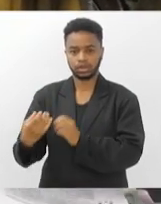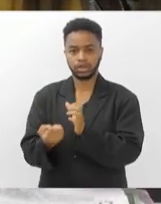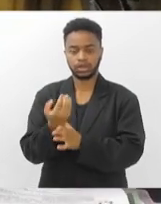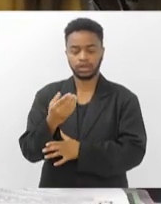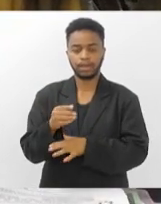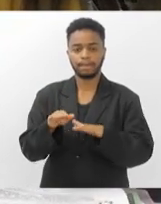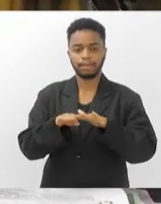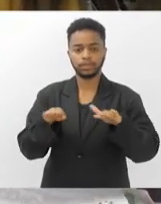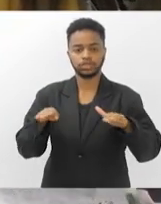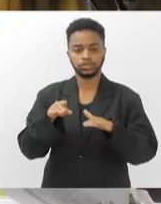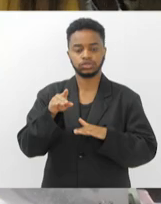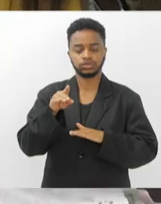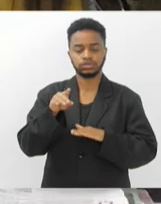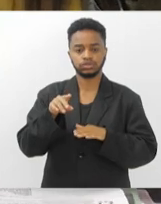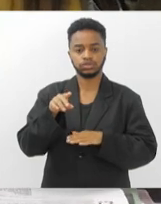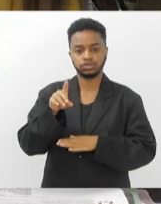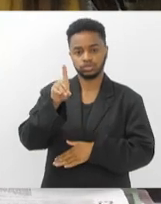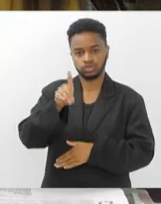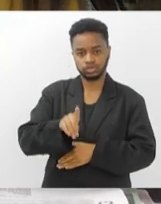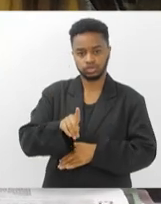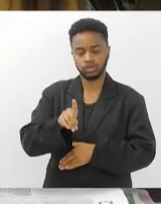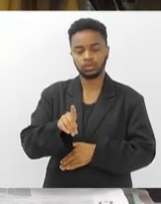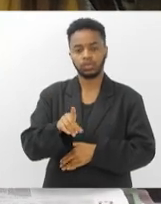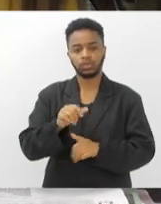os dispositivos.